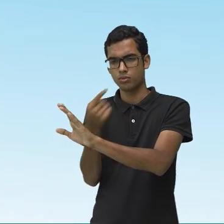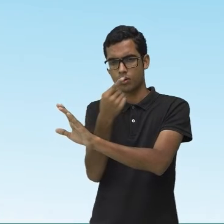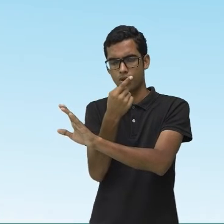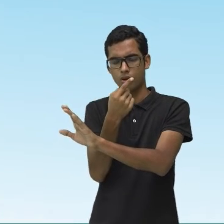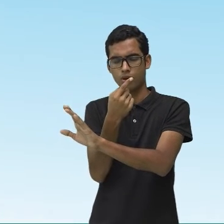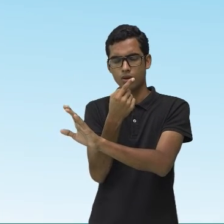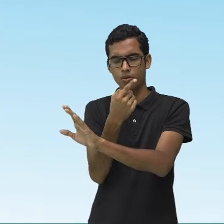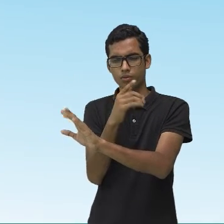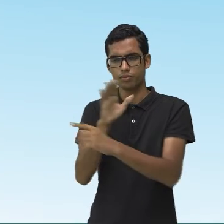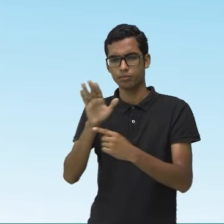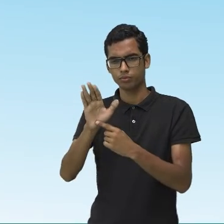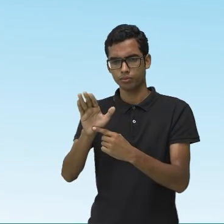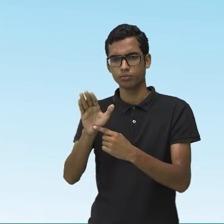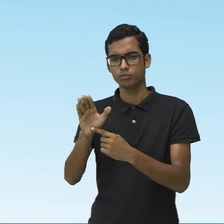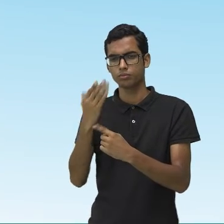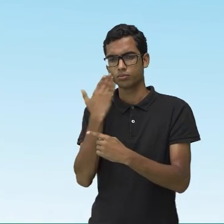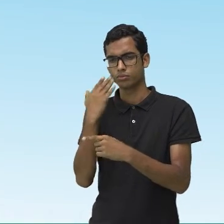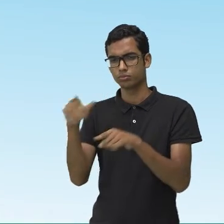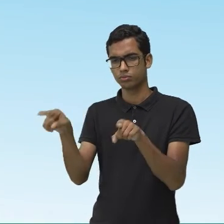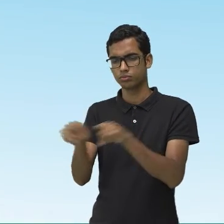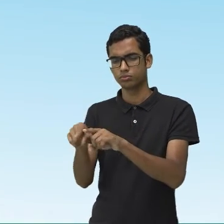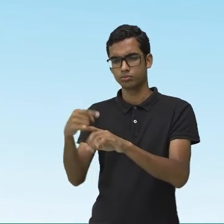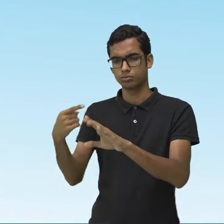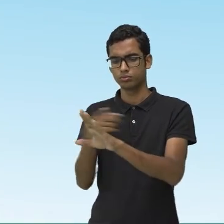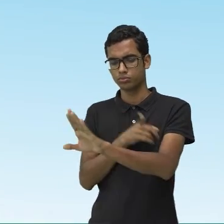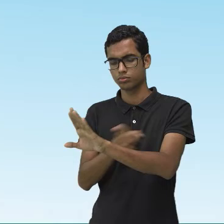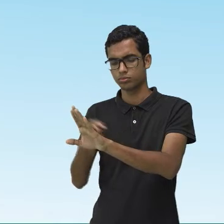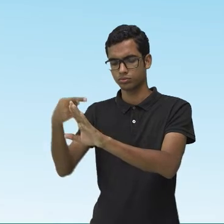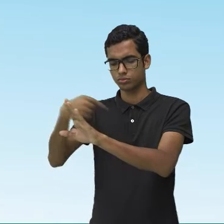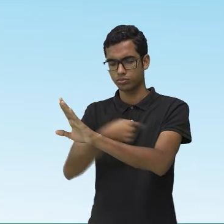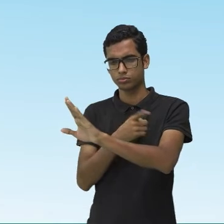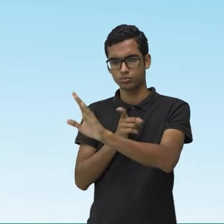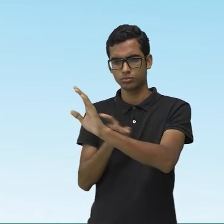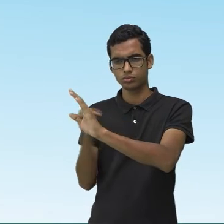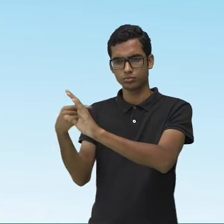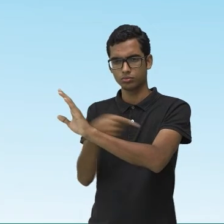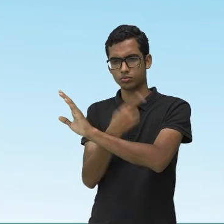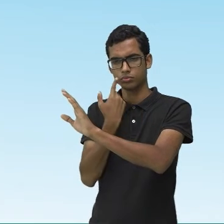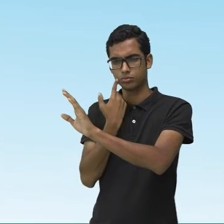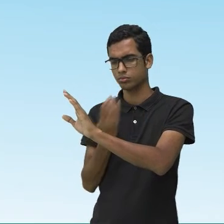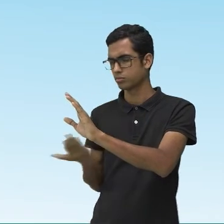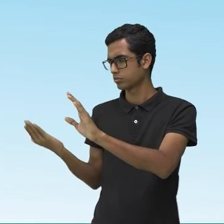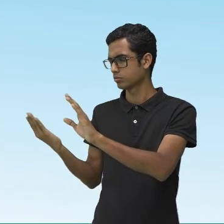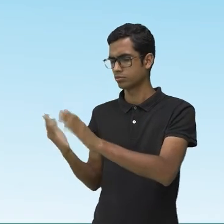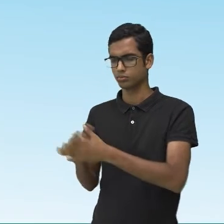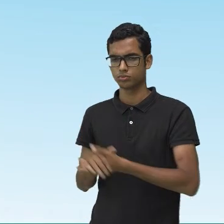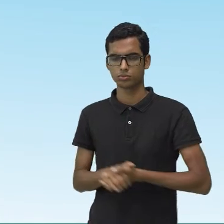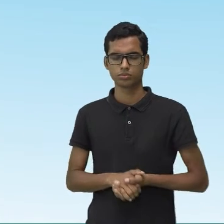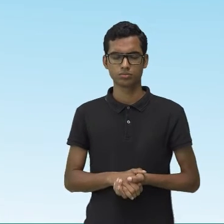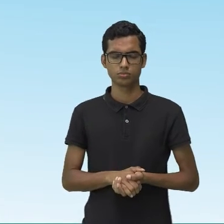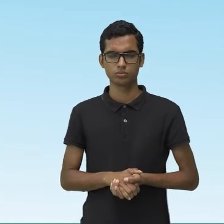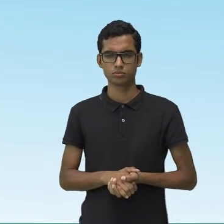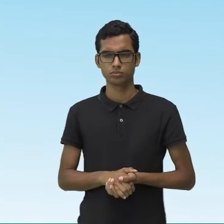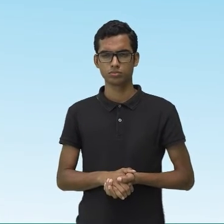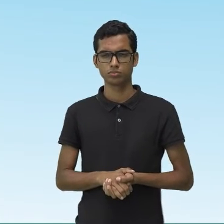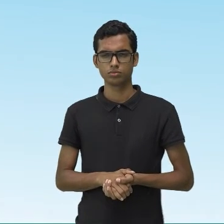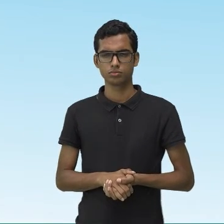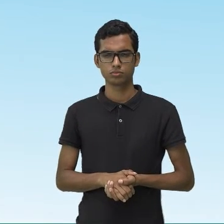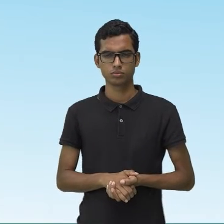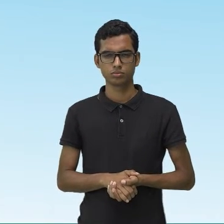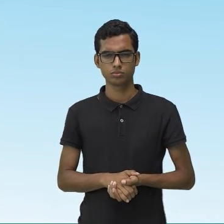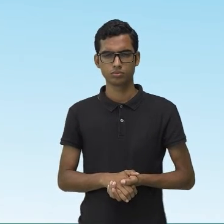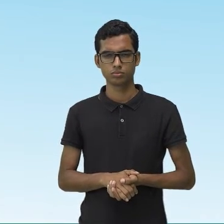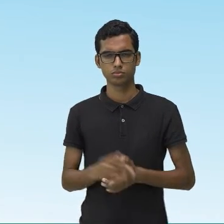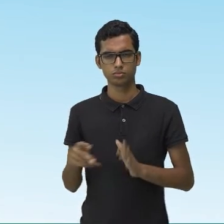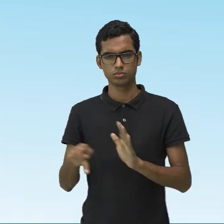ele reflete passando obrigatoriamente pelo foco do espelho. E aí está, nesse caso do